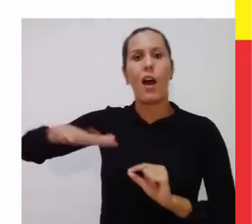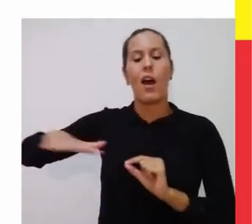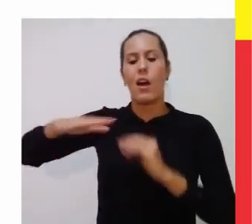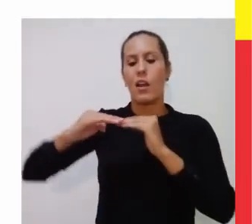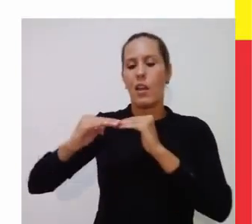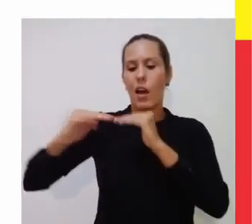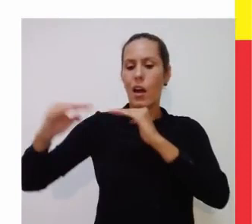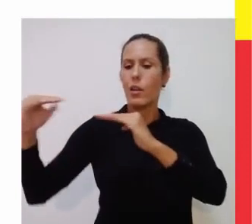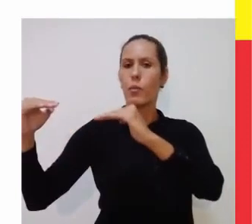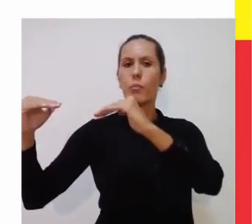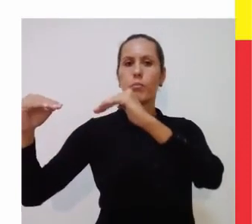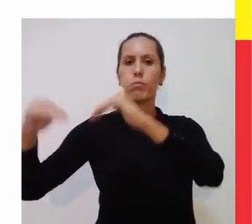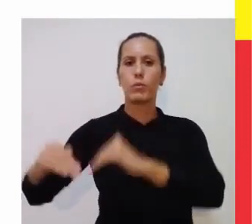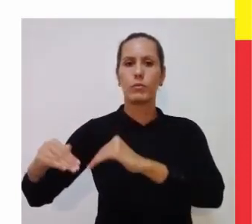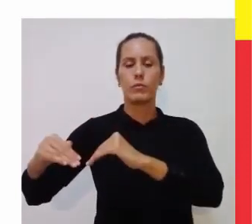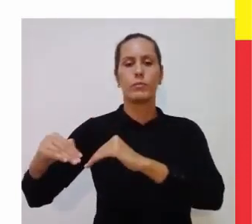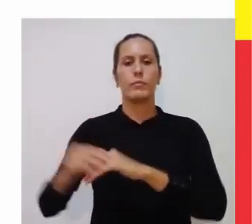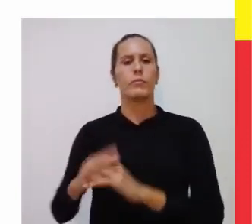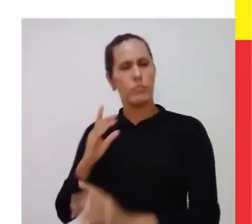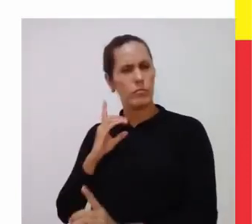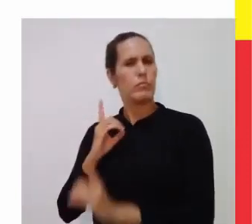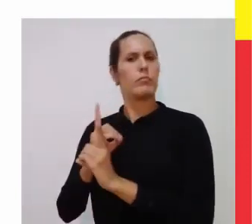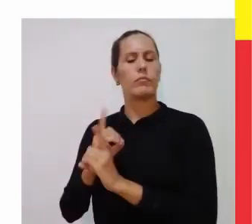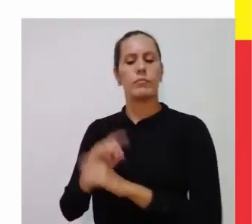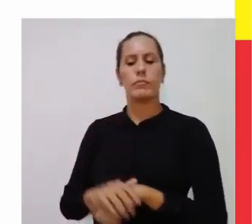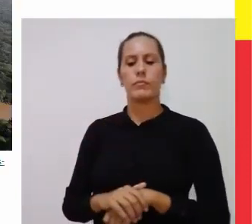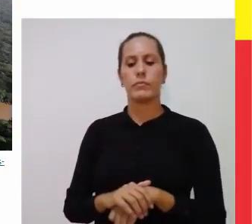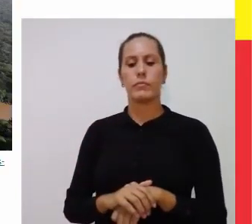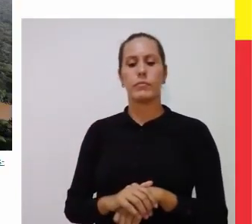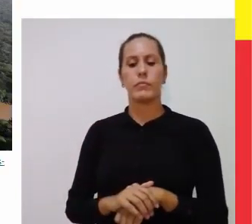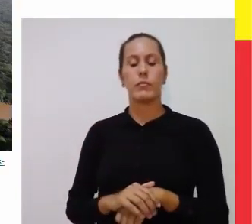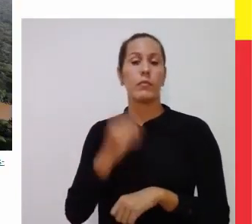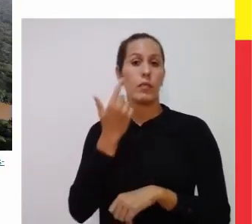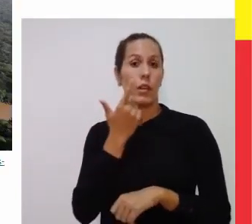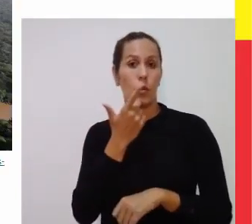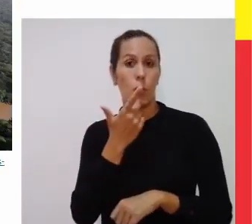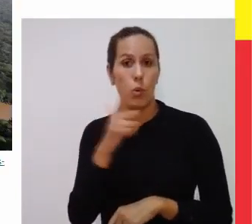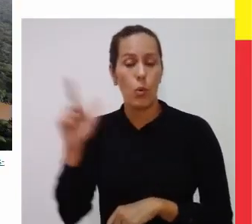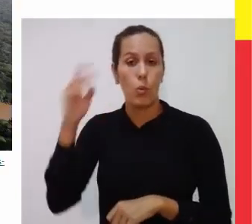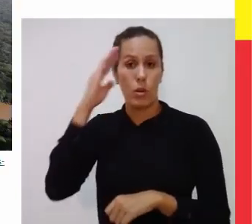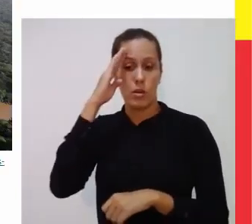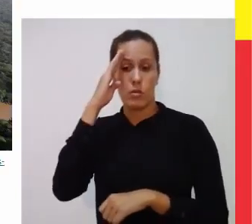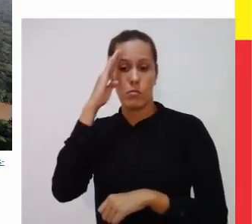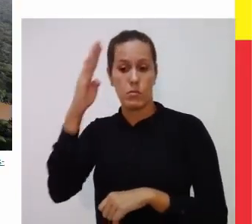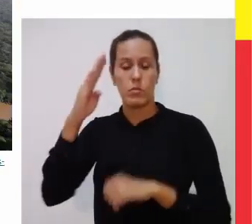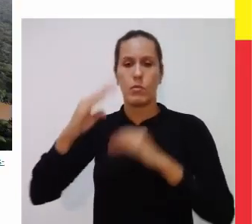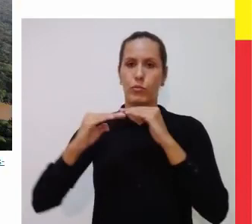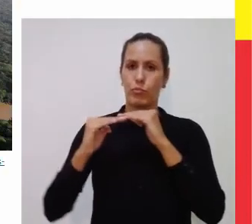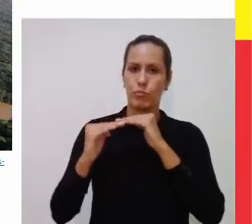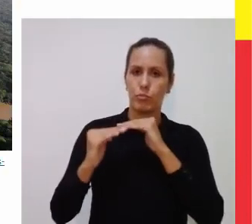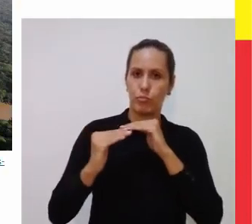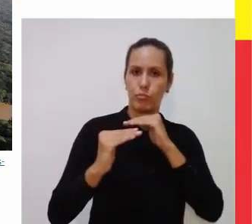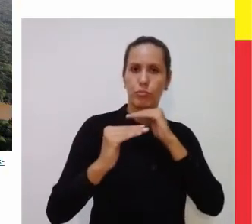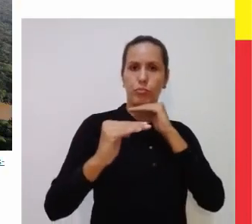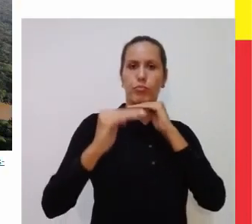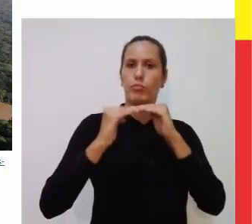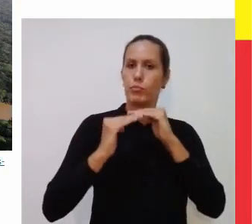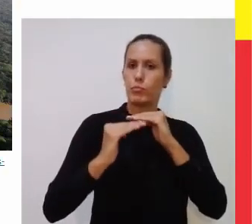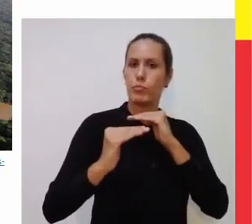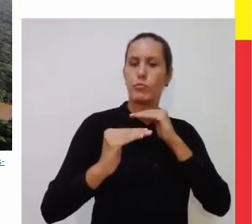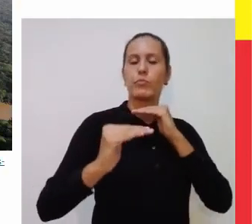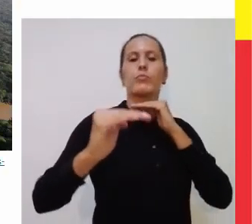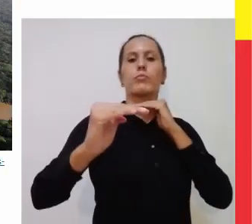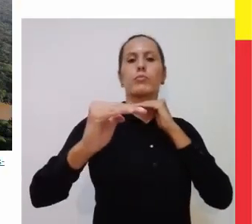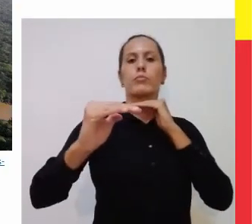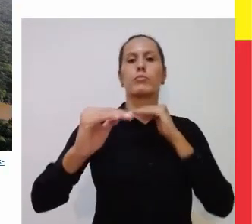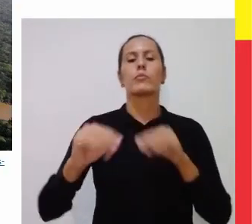área mais rebaixada, ok, gente? Vamos lá. A próxima, que a gente está observando agora, as principais planícies,